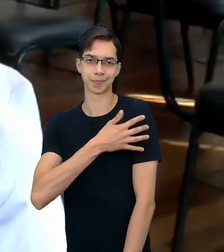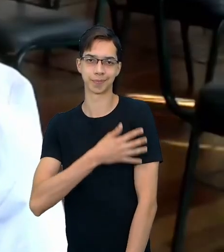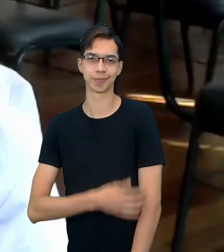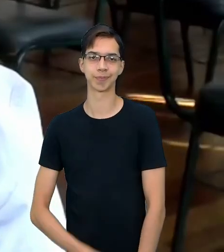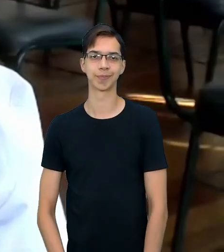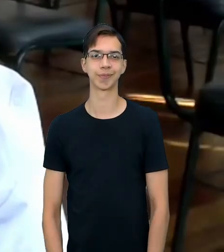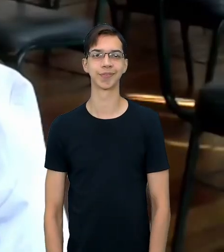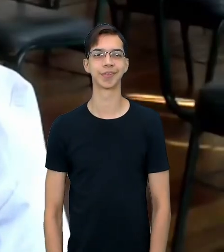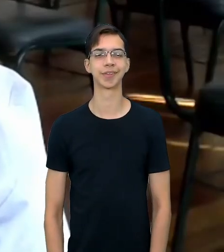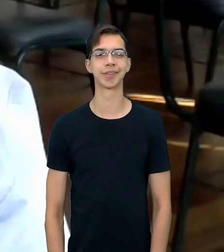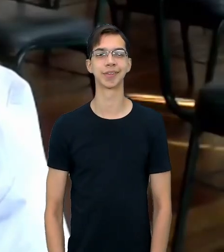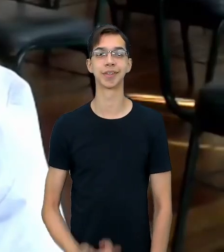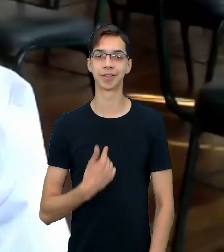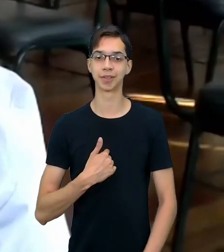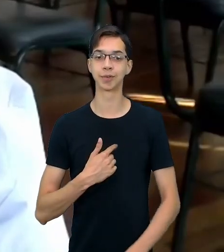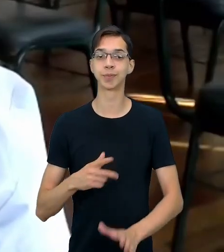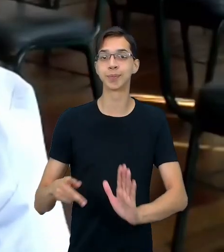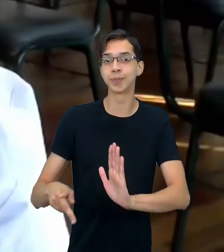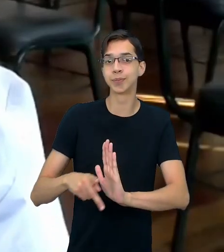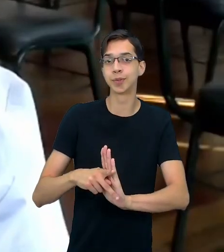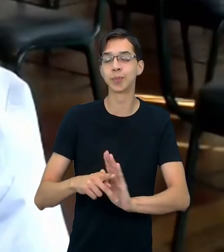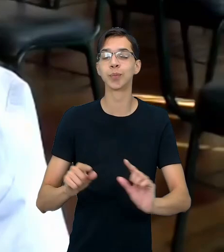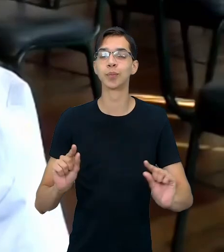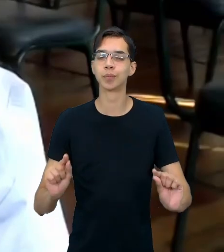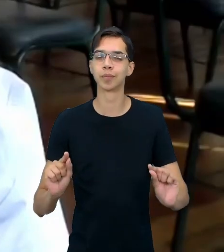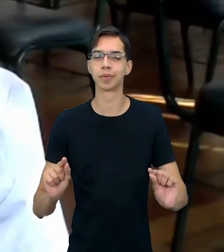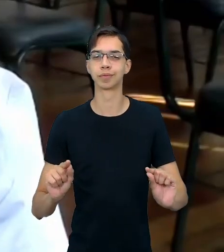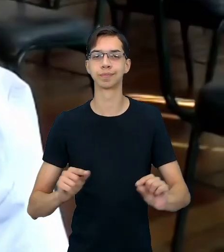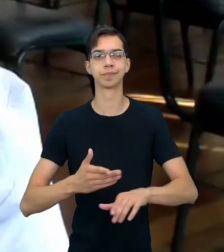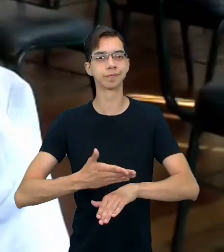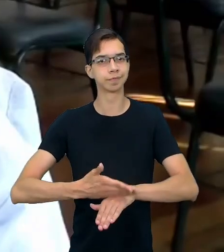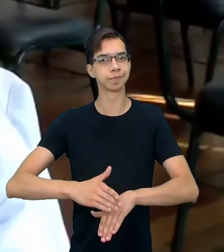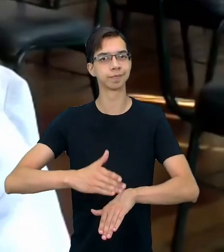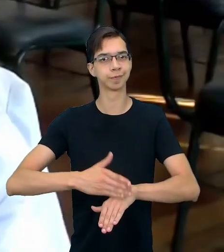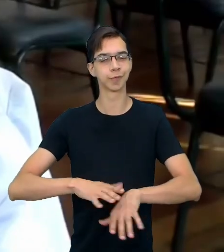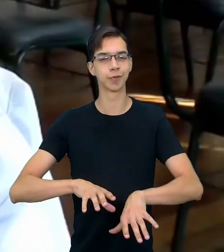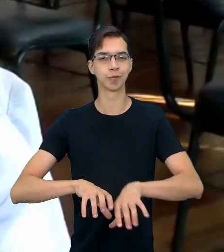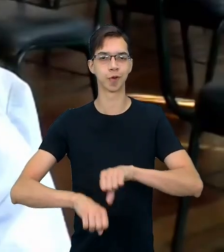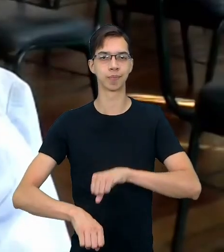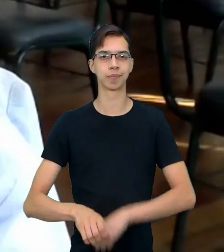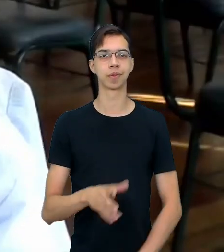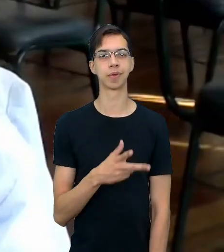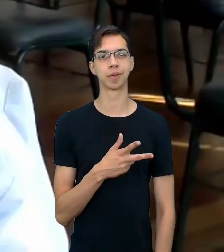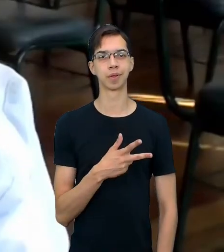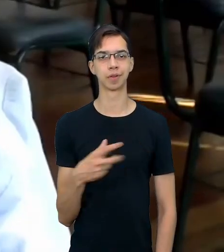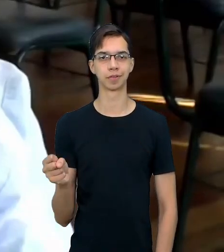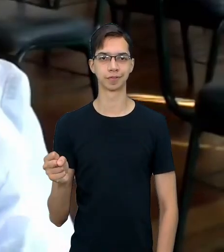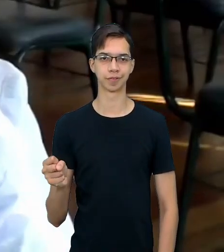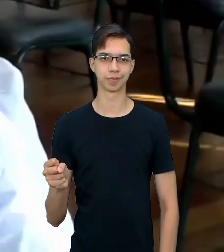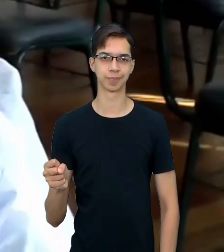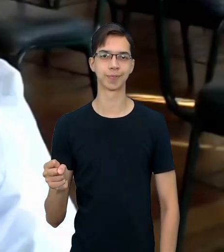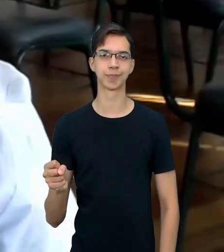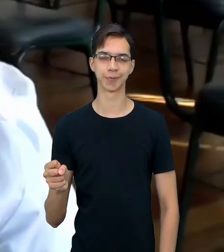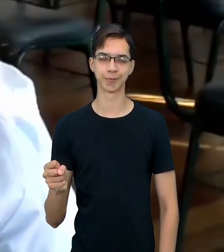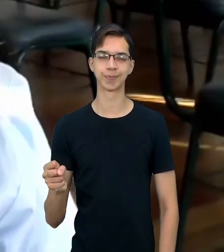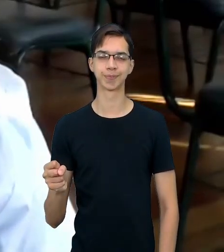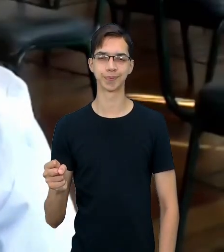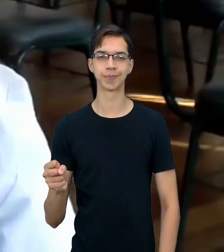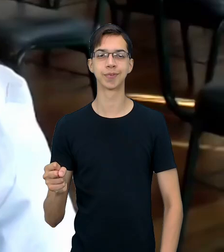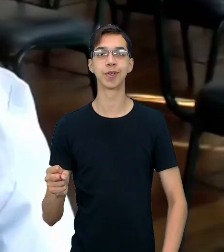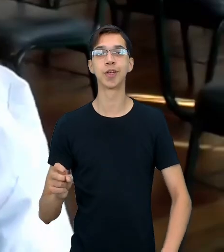gente faz parte das ações formativas da EFAP como Programa de Recuperação e